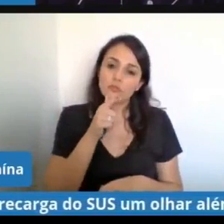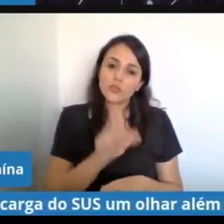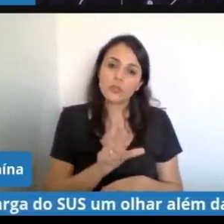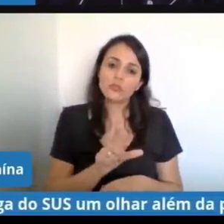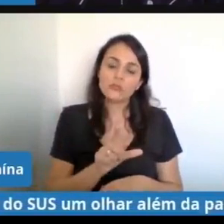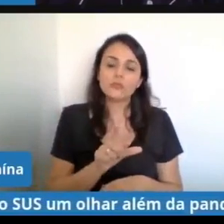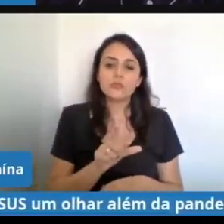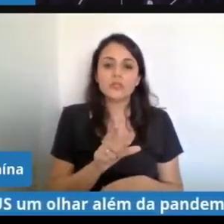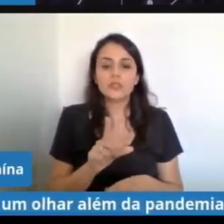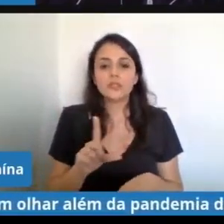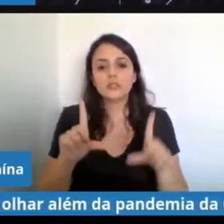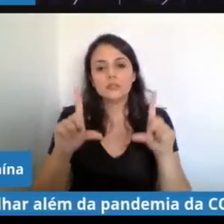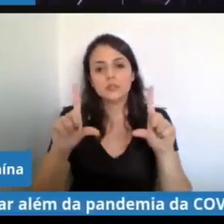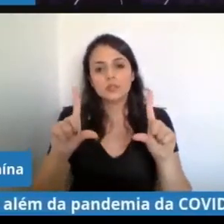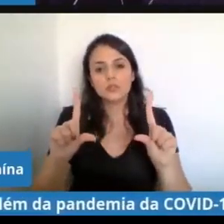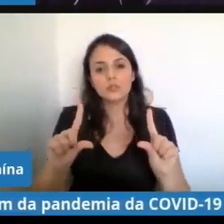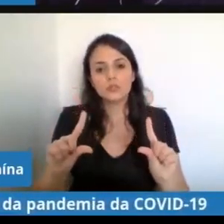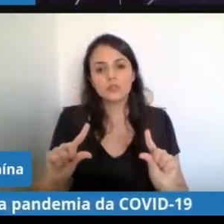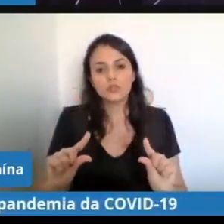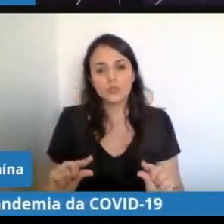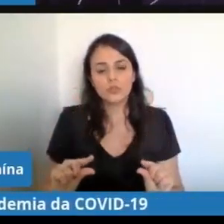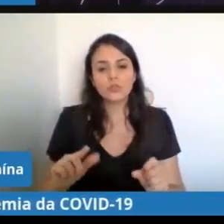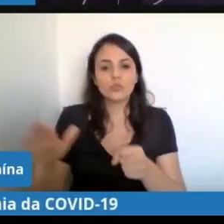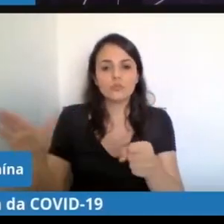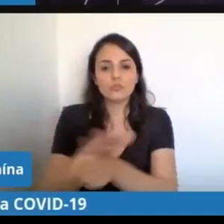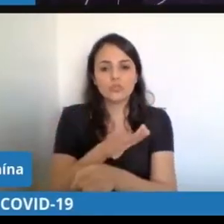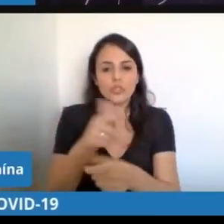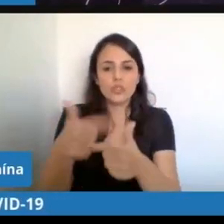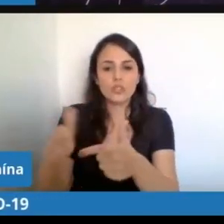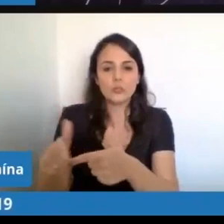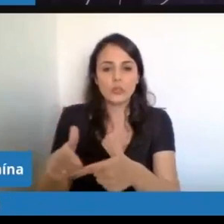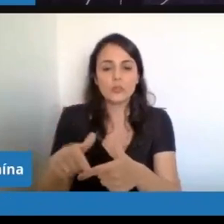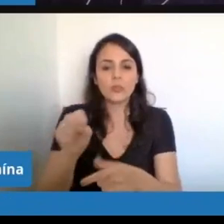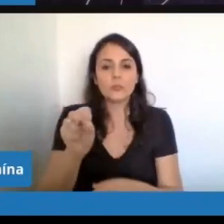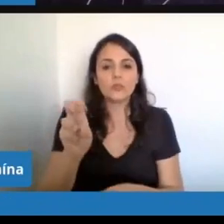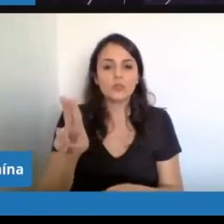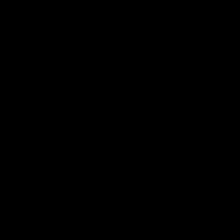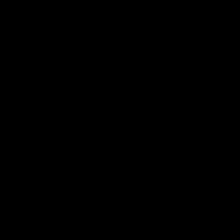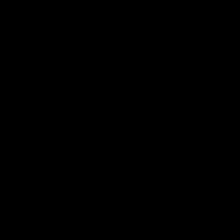bastante e diminuiria essa sobrecarga no sistema de saúde.